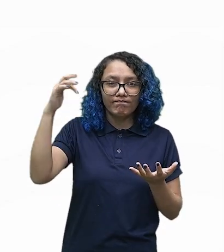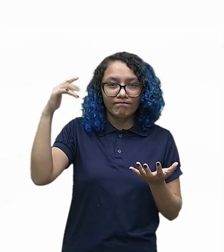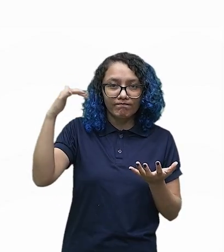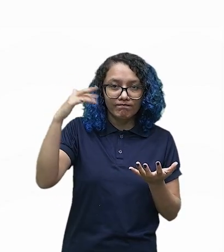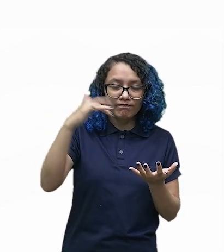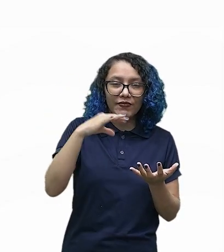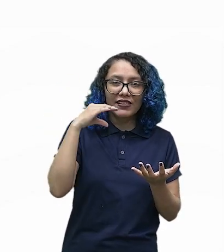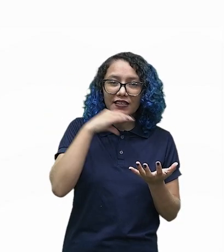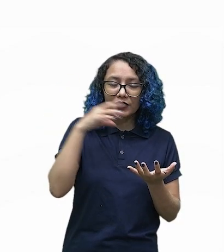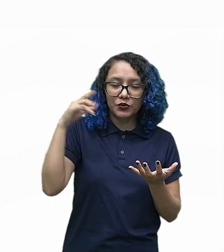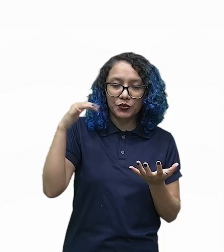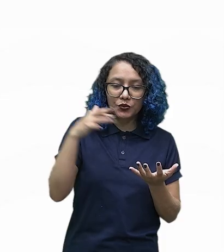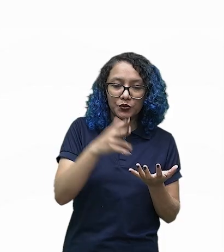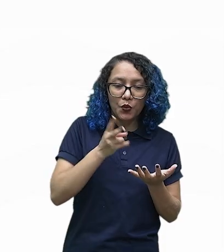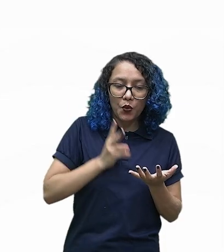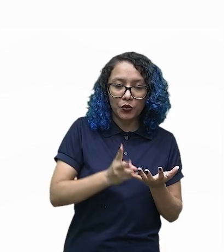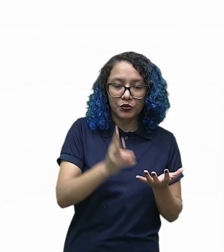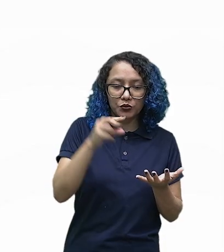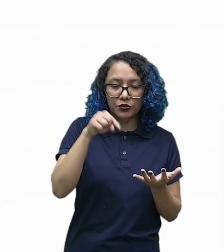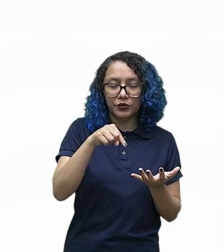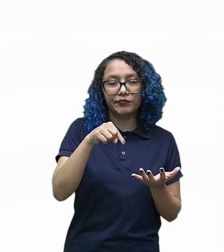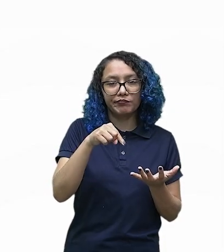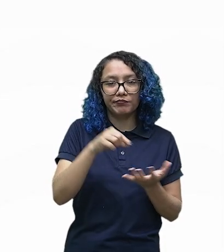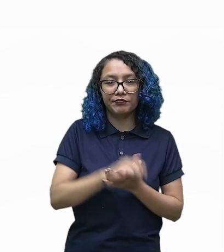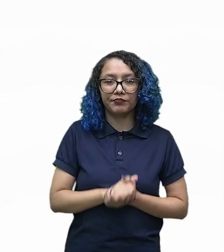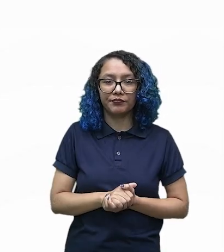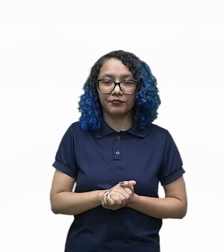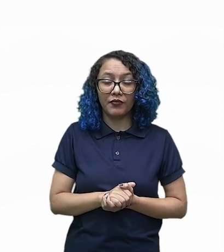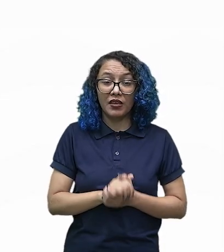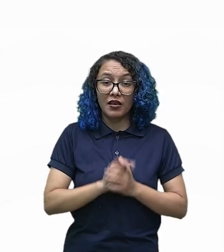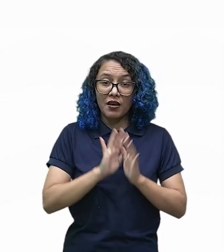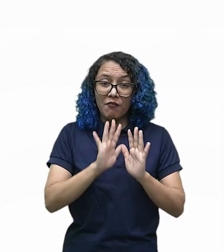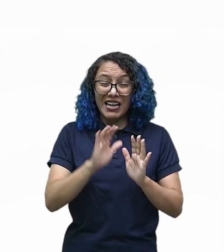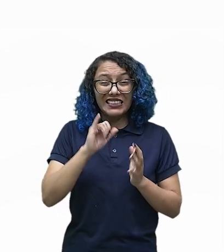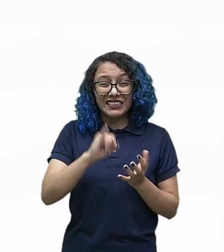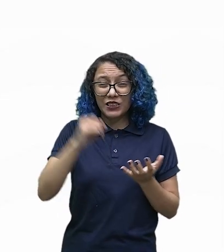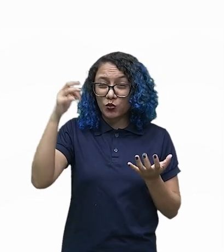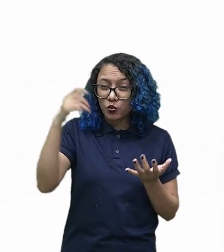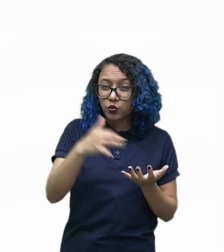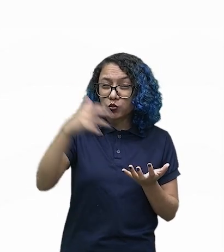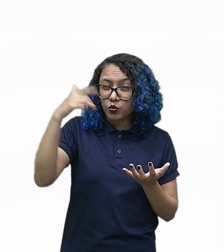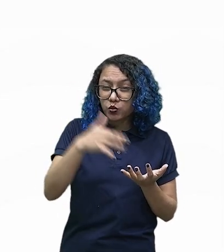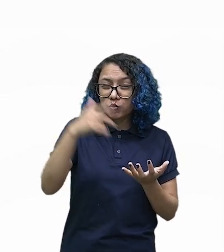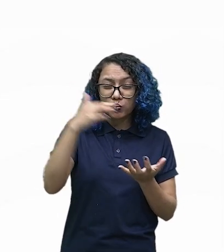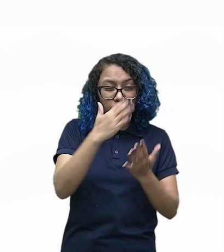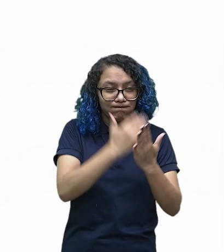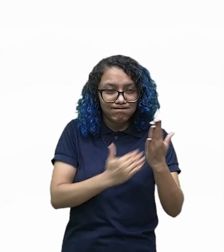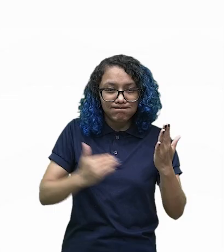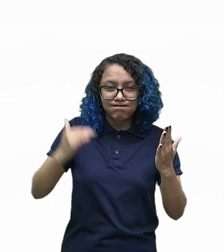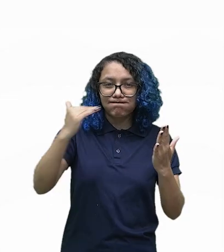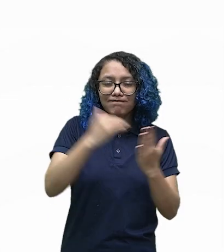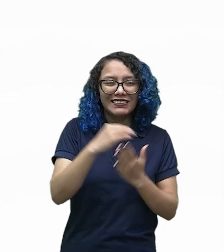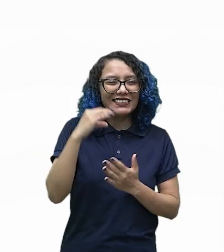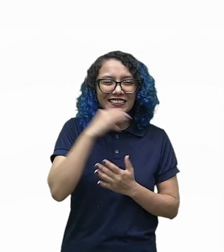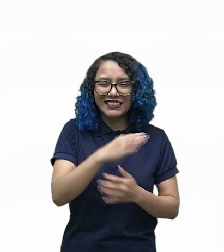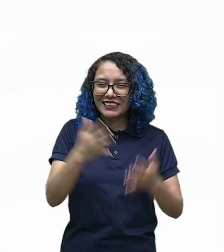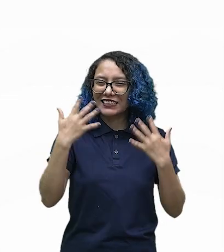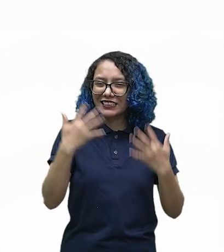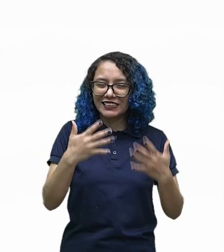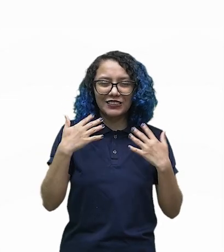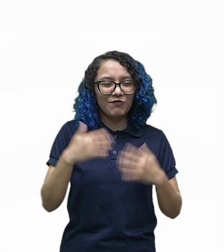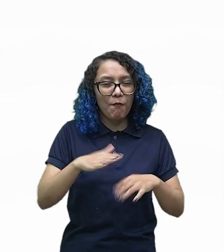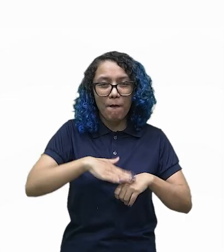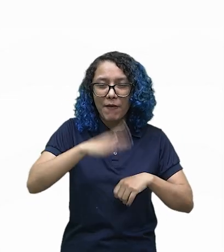retido por gases presentes na atmosfera, mas quando há excesso desses gases, mais calor fica